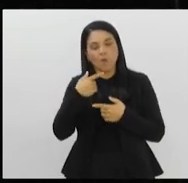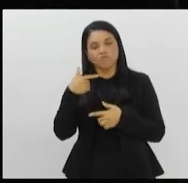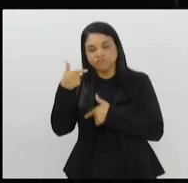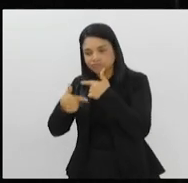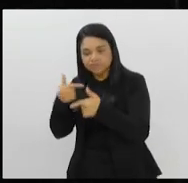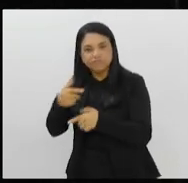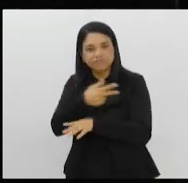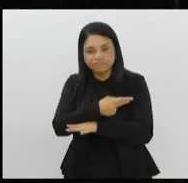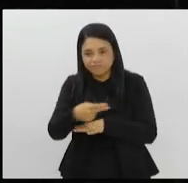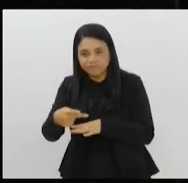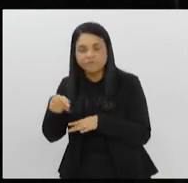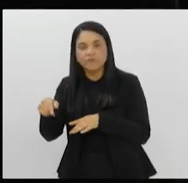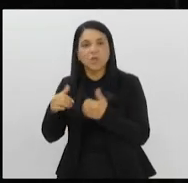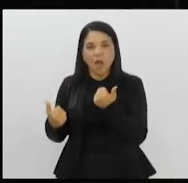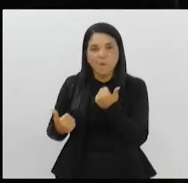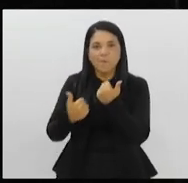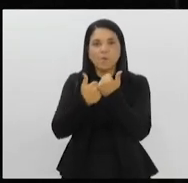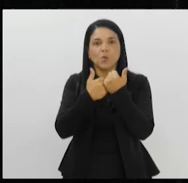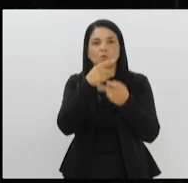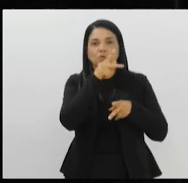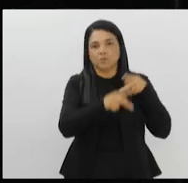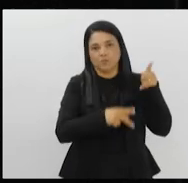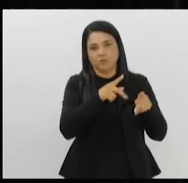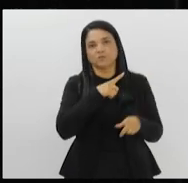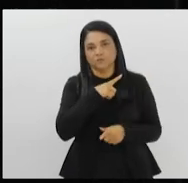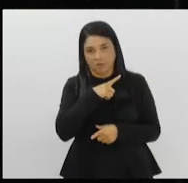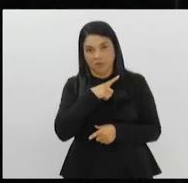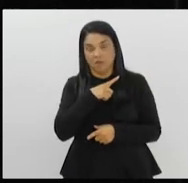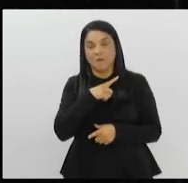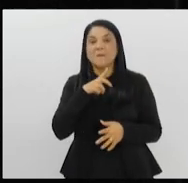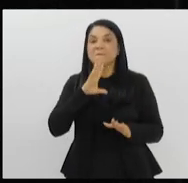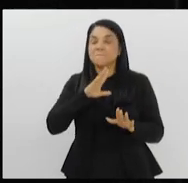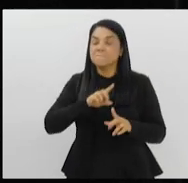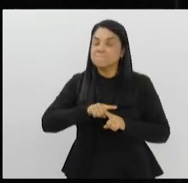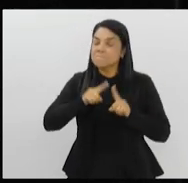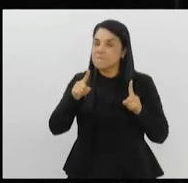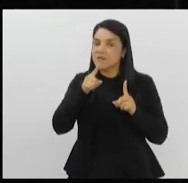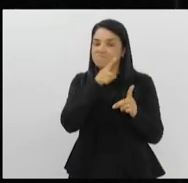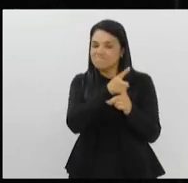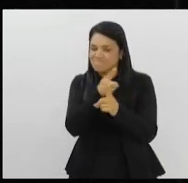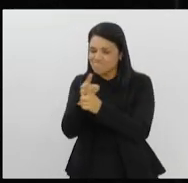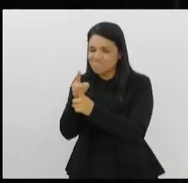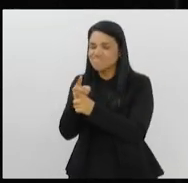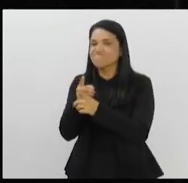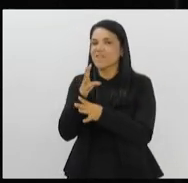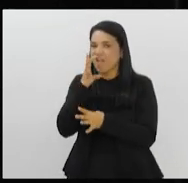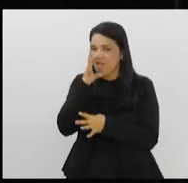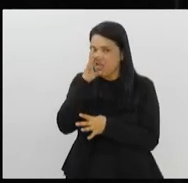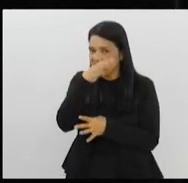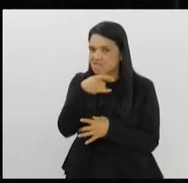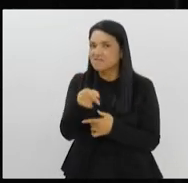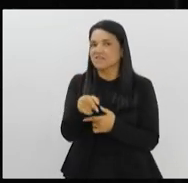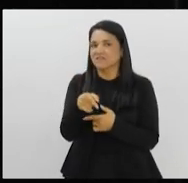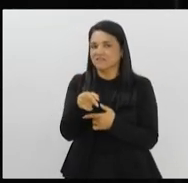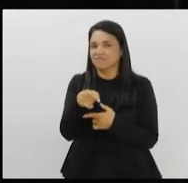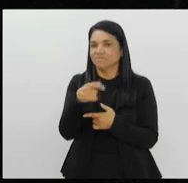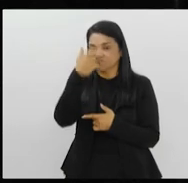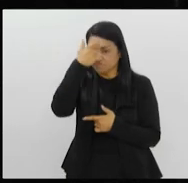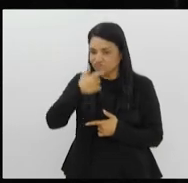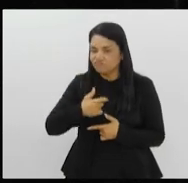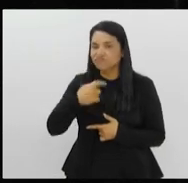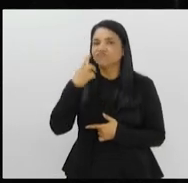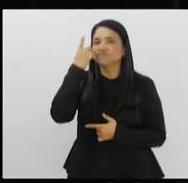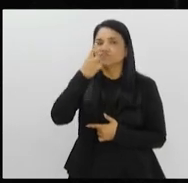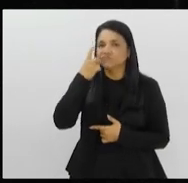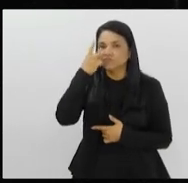e tenho tido todo o apoio da população. Mas tenho encontrado muita resistência, apesar de ser uma